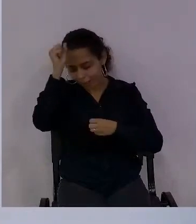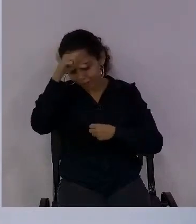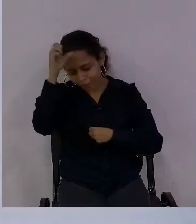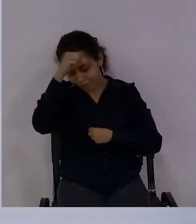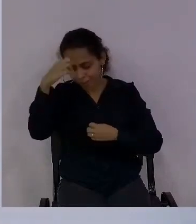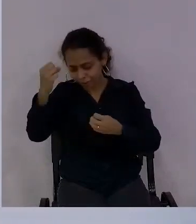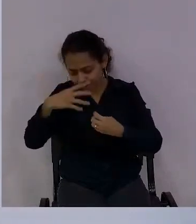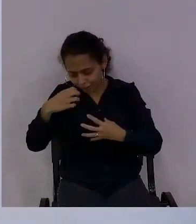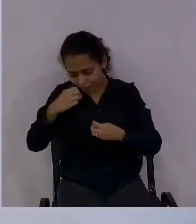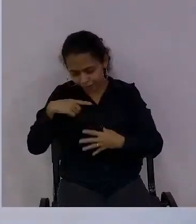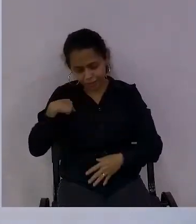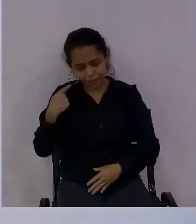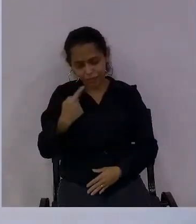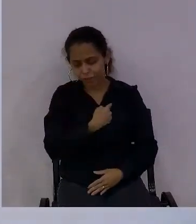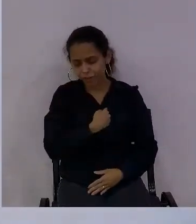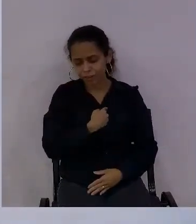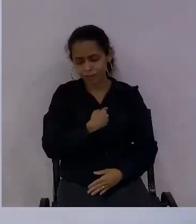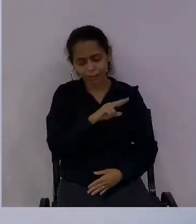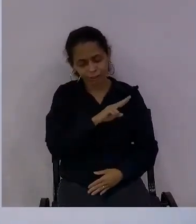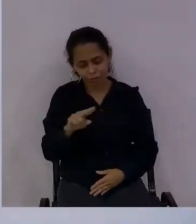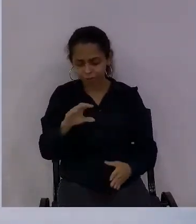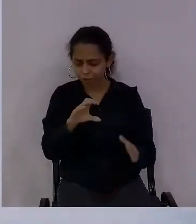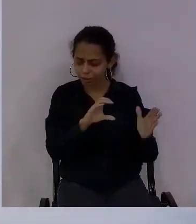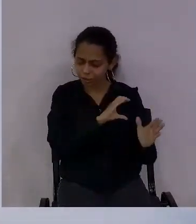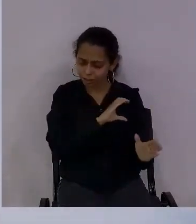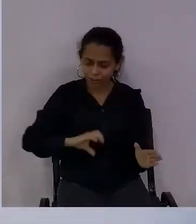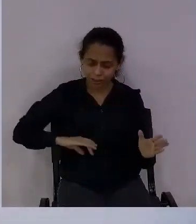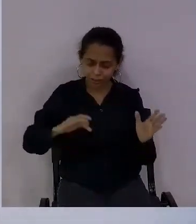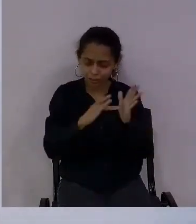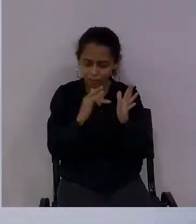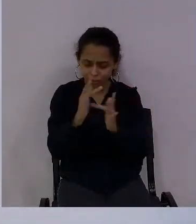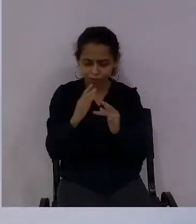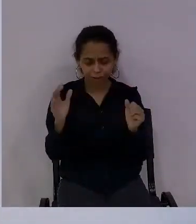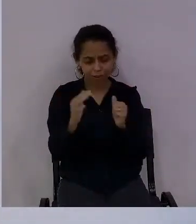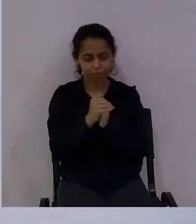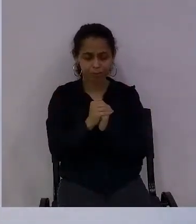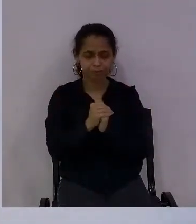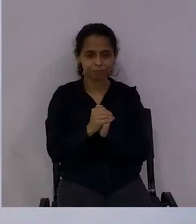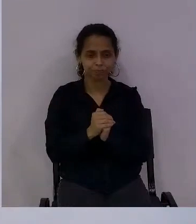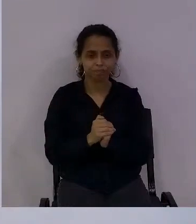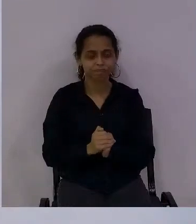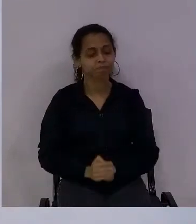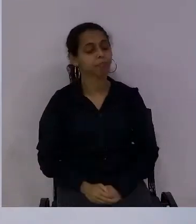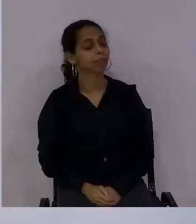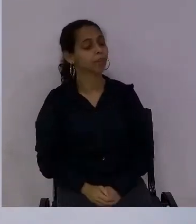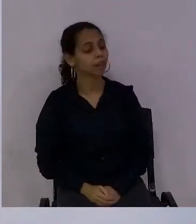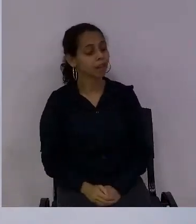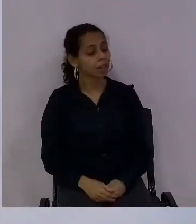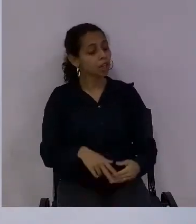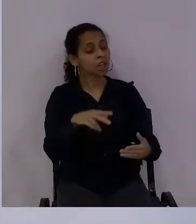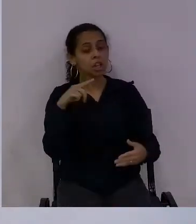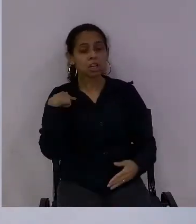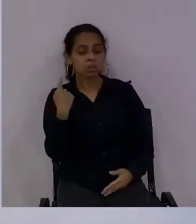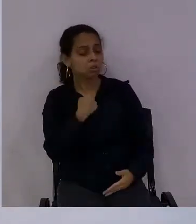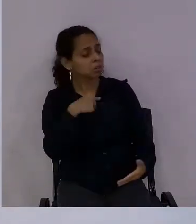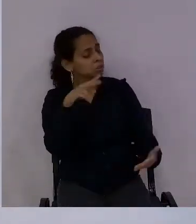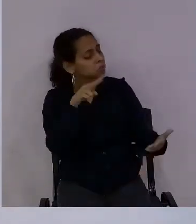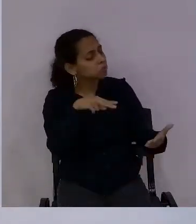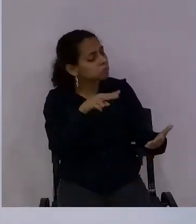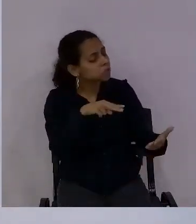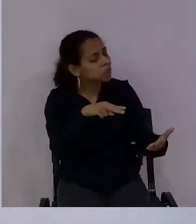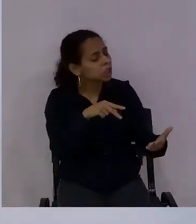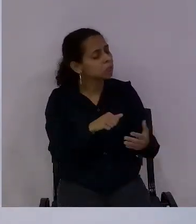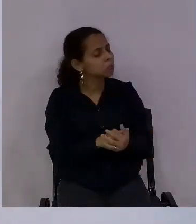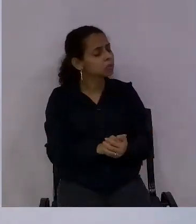Jesus. Amém. Quando nós olhamos alguns ritos, algumas cerimônias, por vezes a gente